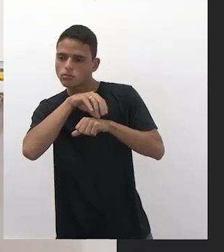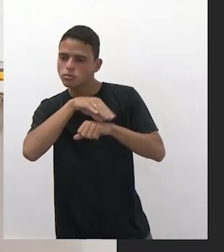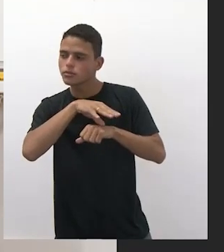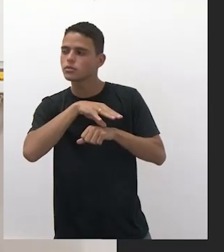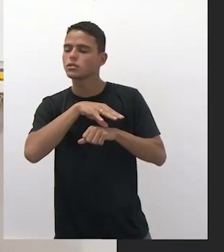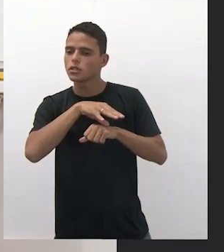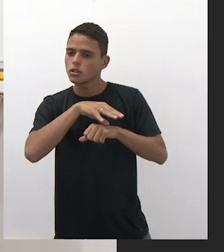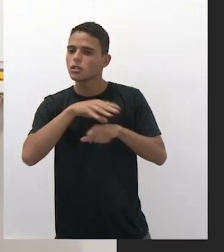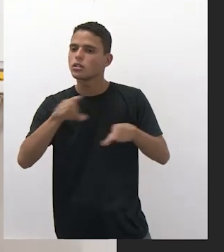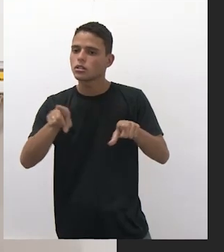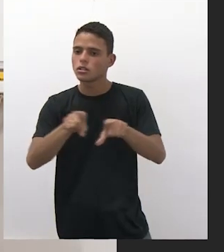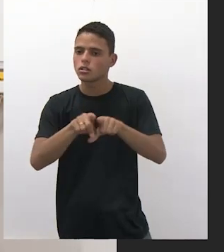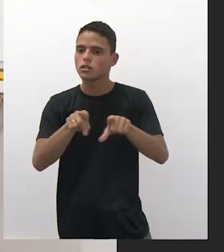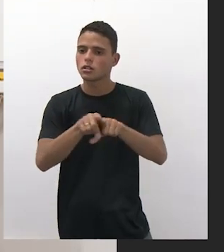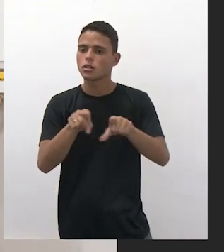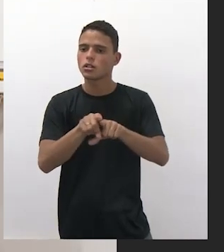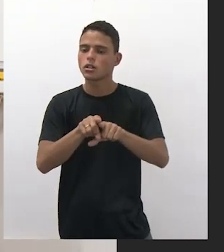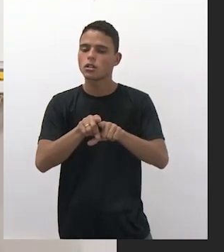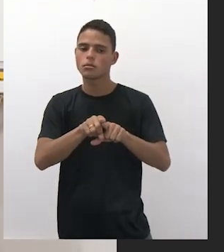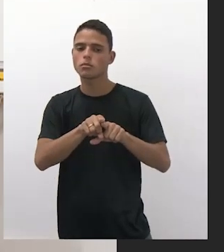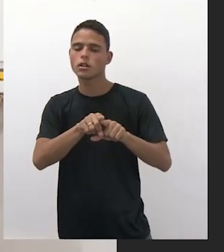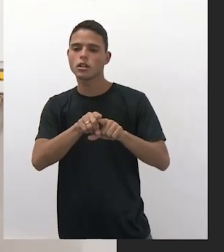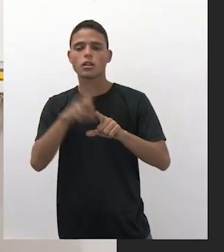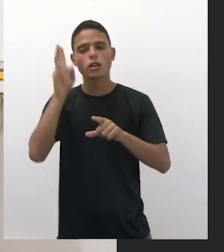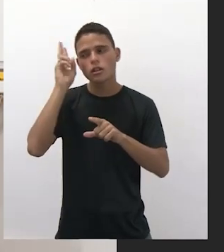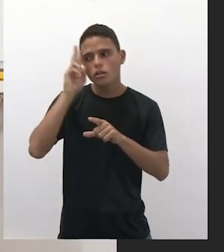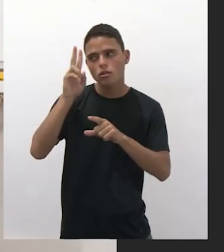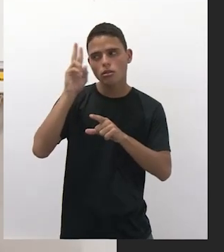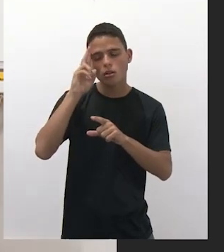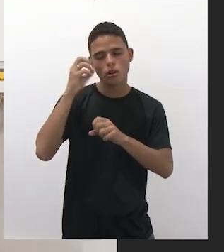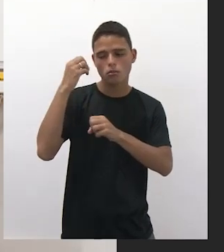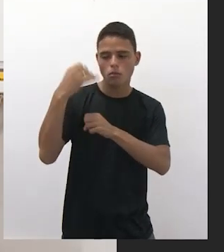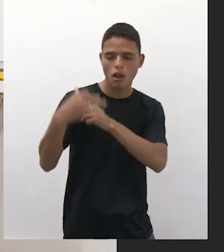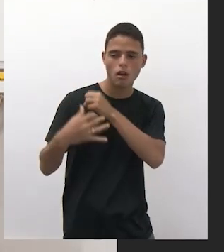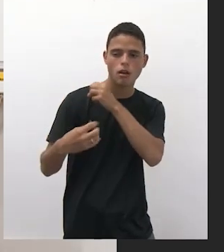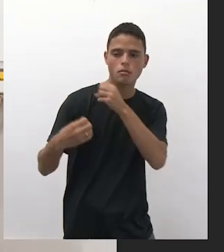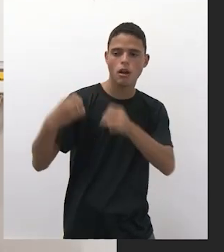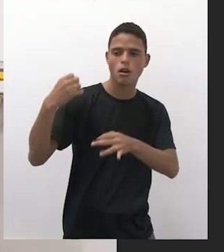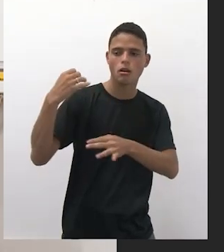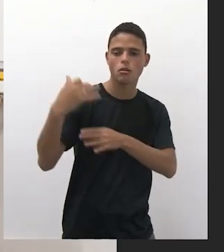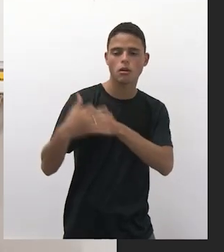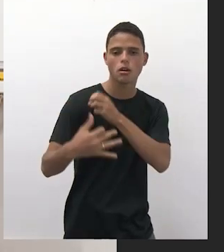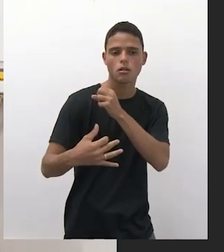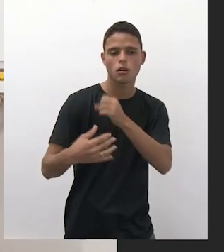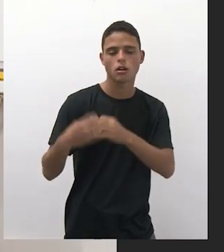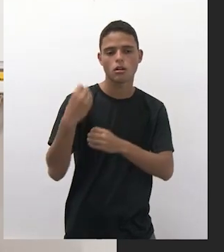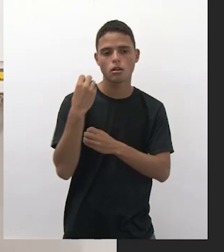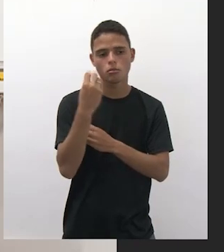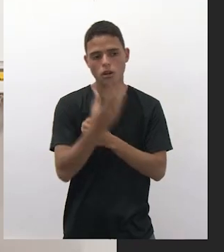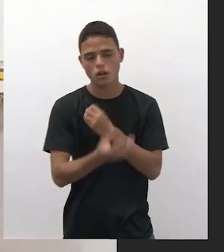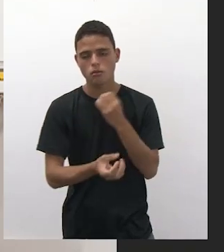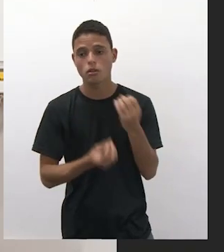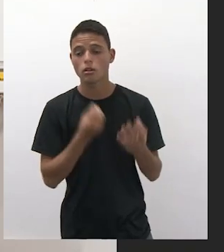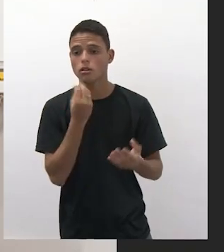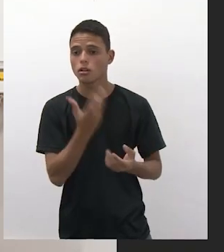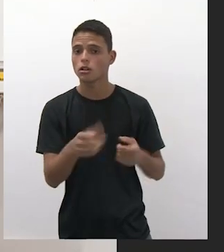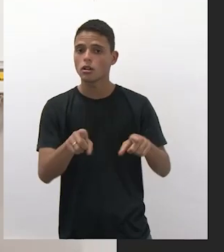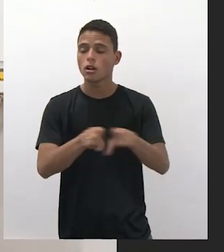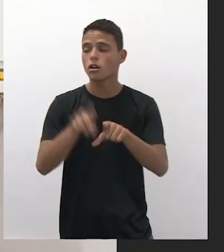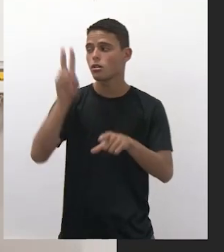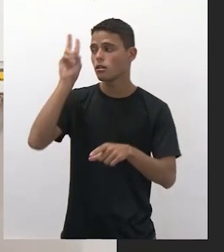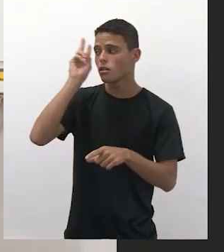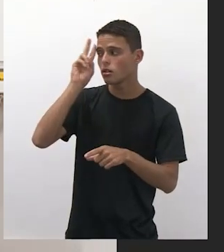principalmente na contação de história, né? Você pode fazer com eles, traz uma